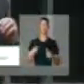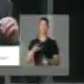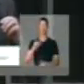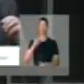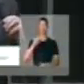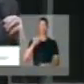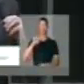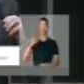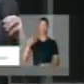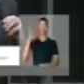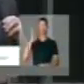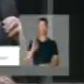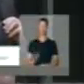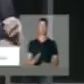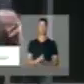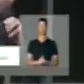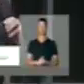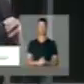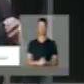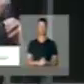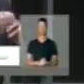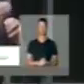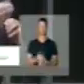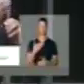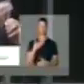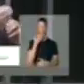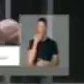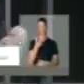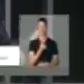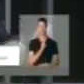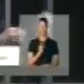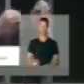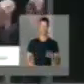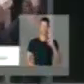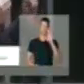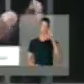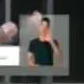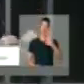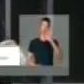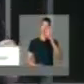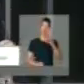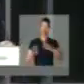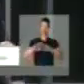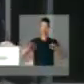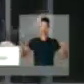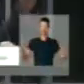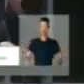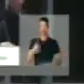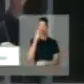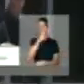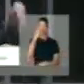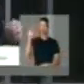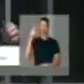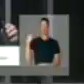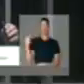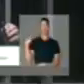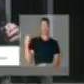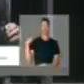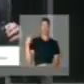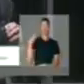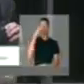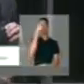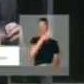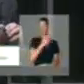capital nacional. Então, volto ao meu apelo ao presidente Temer. Está sob a sua mesa, está sob a sua